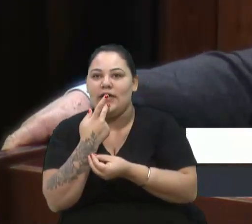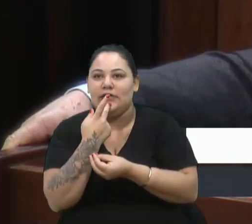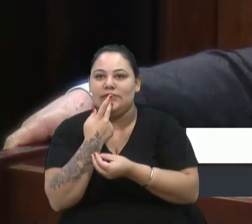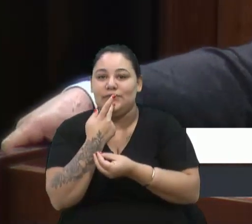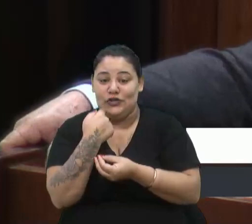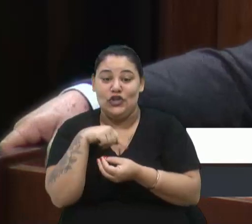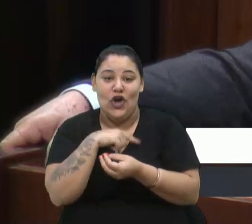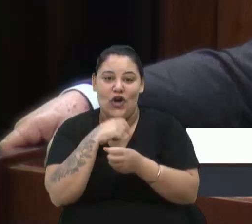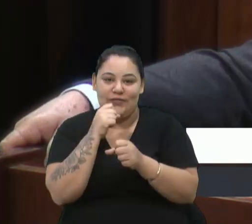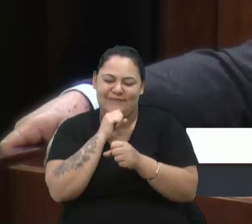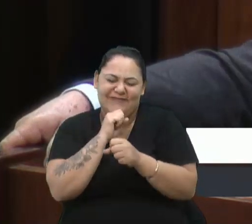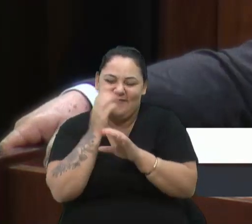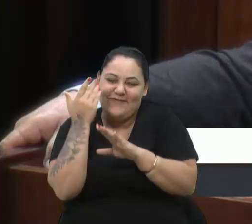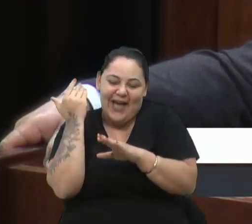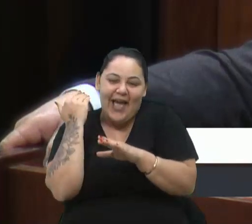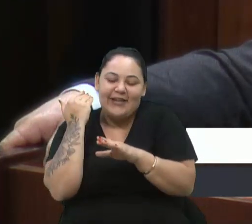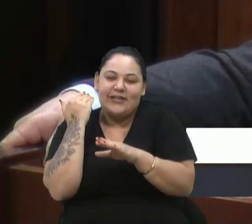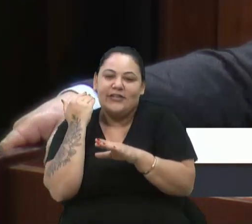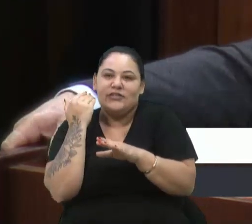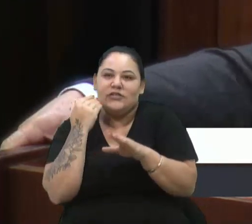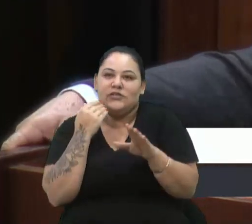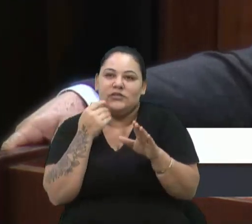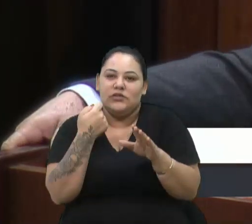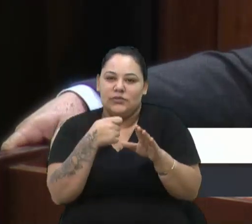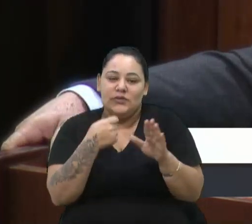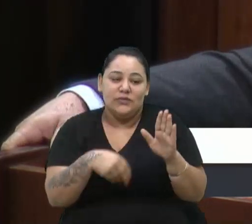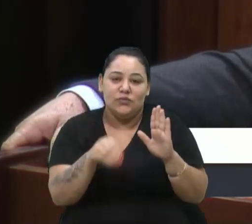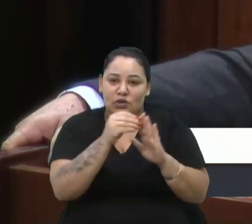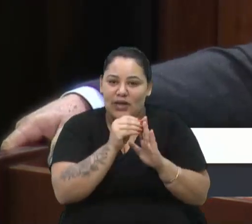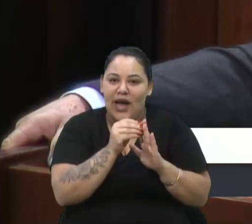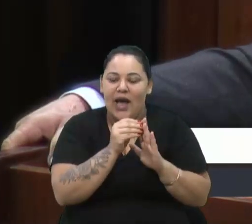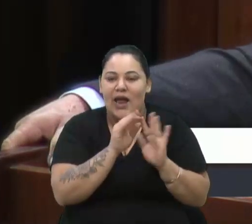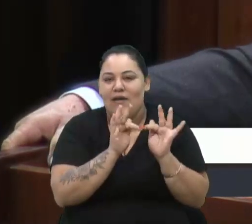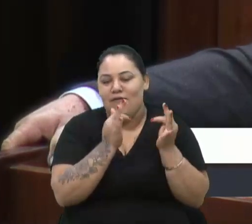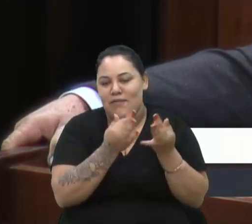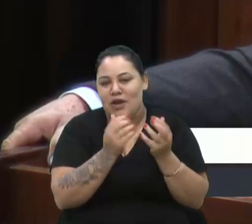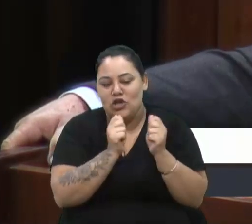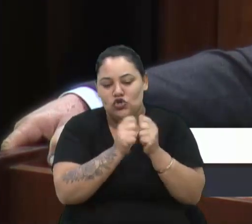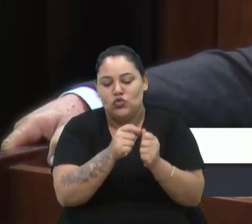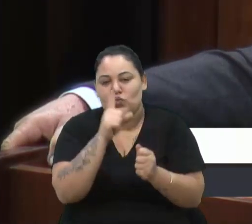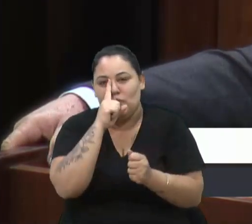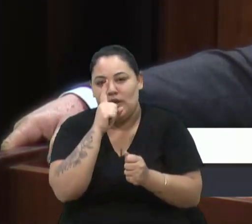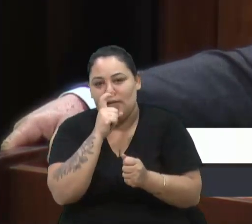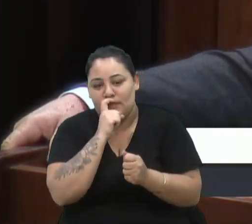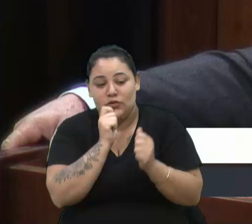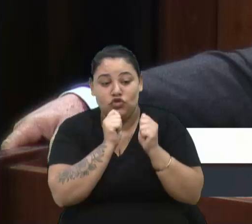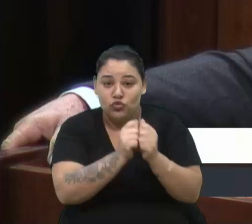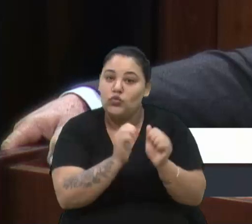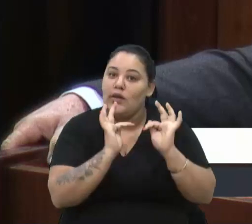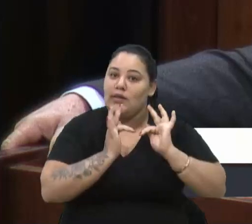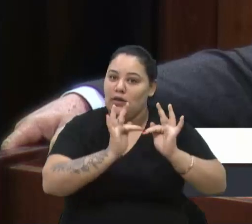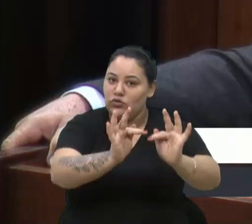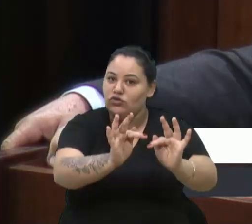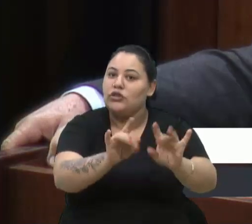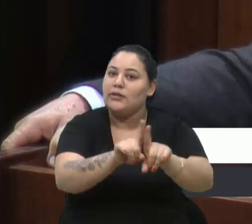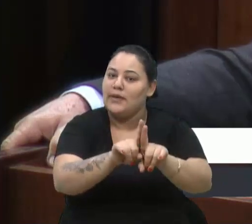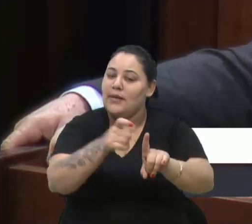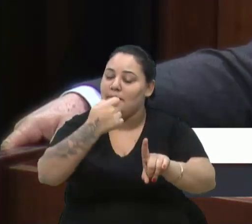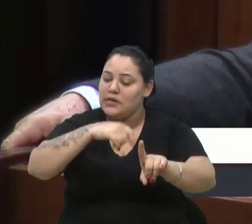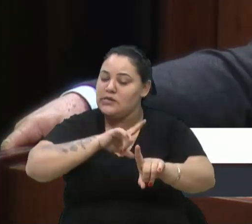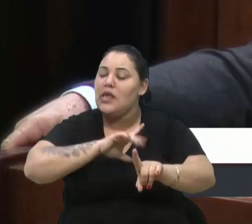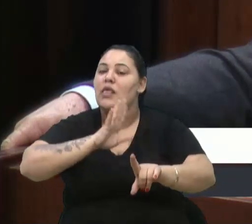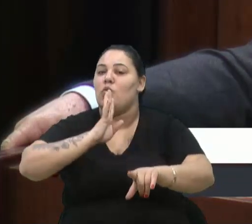de poder colocar nas suas famílias junto nessas com seus pais que a tecnologia chegou que precisa ter